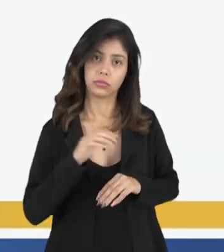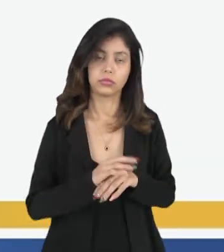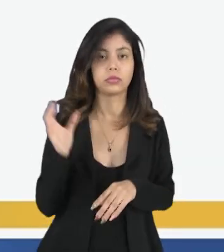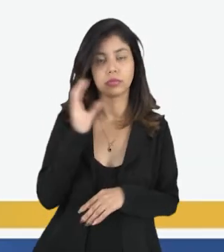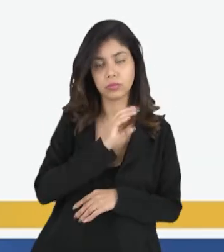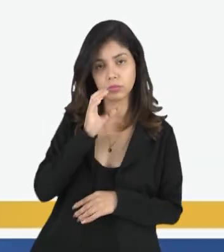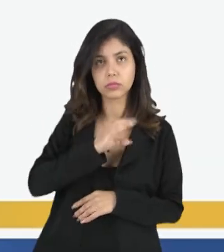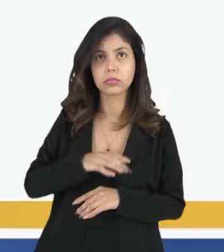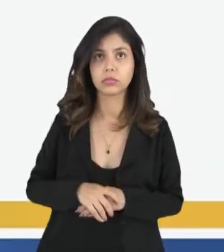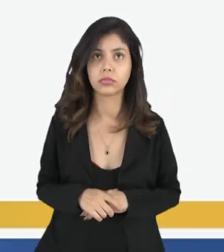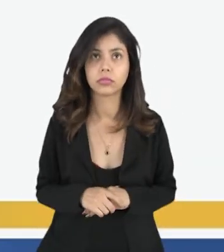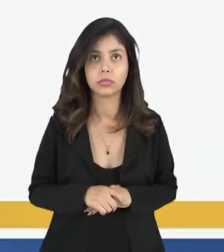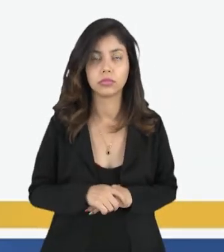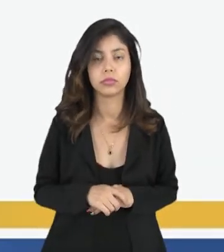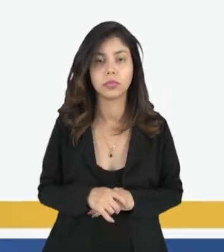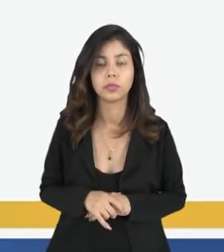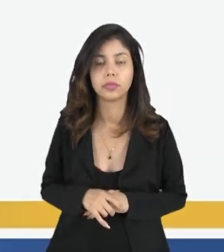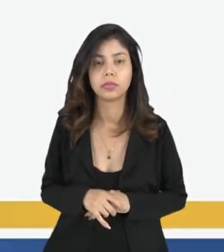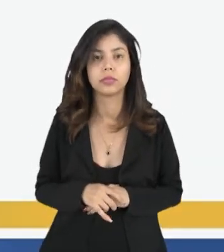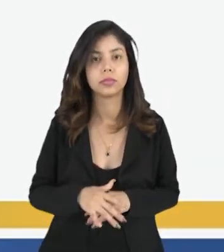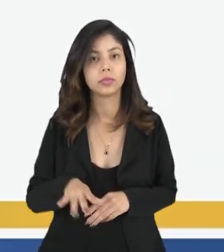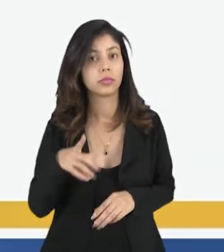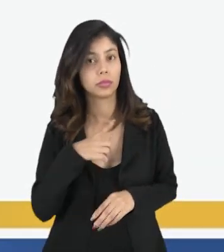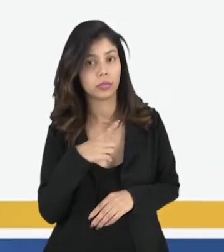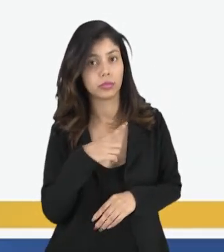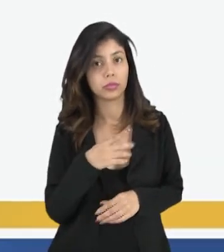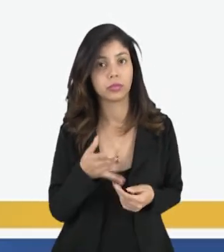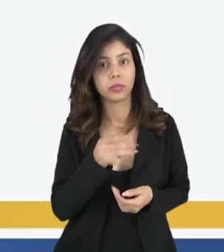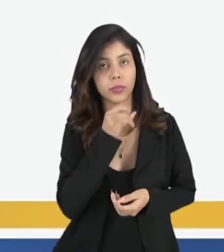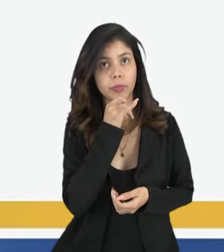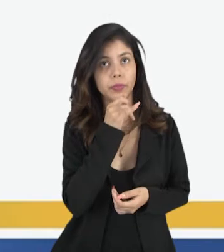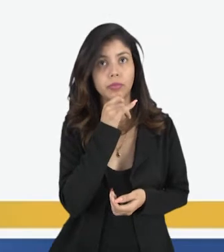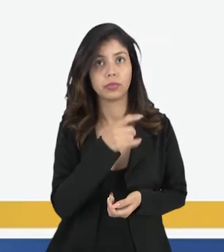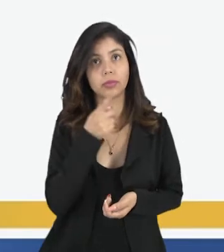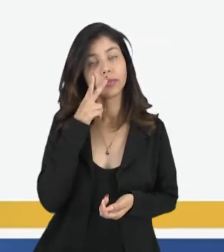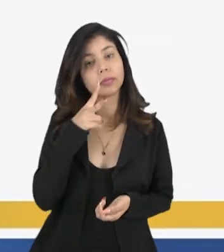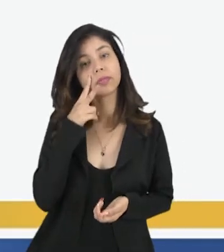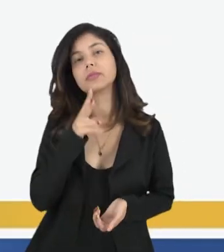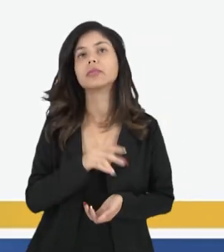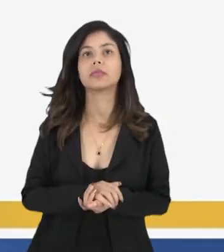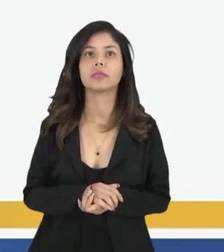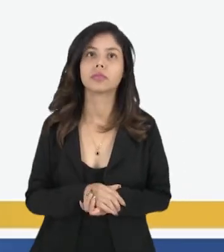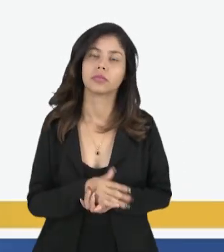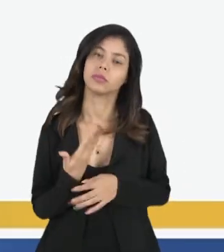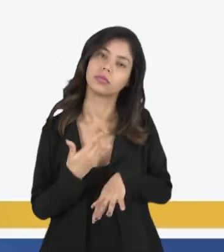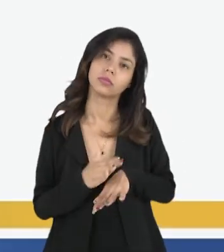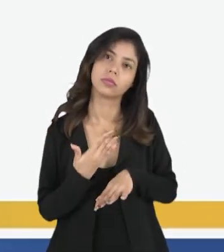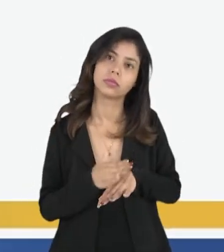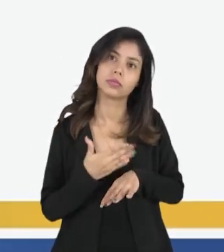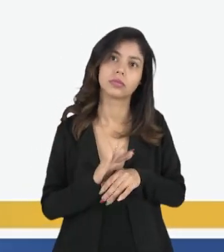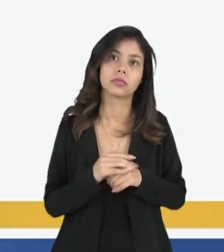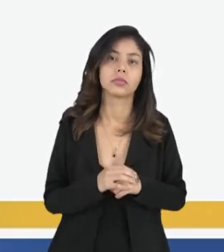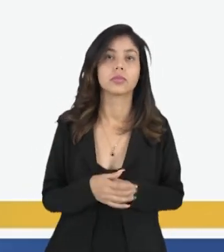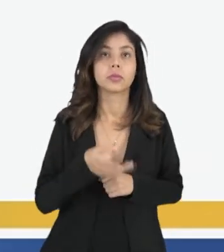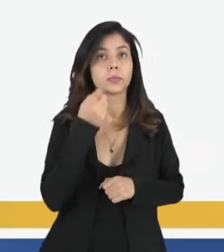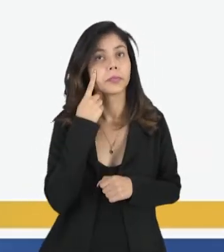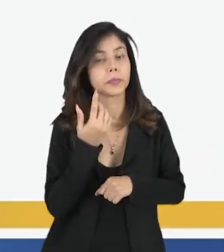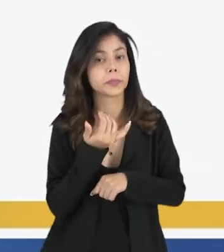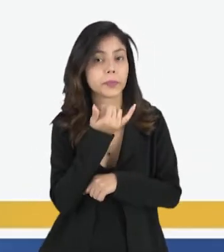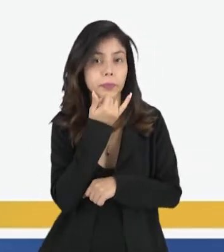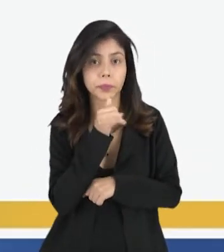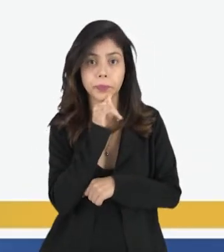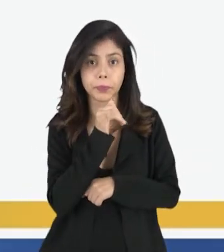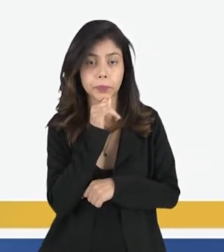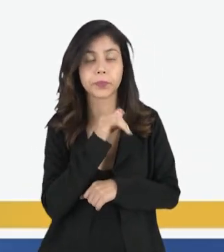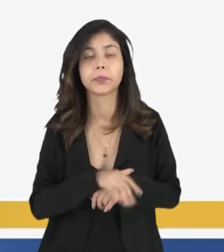velocidade. E aí nós temos um exemplo para que vocês vejam isso na prática. Por exemplo,